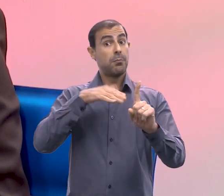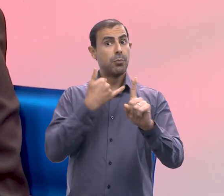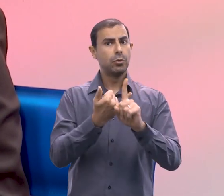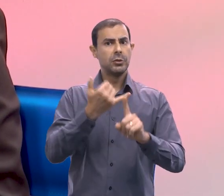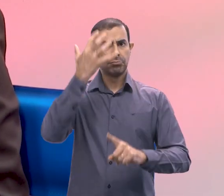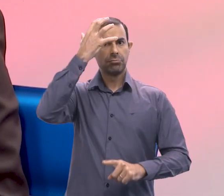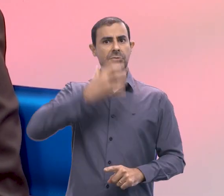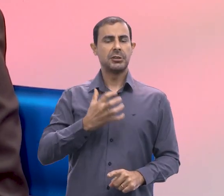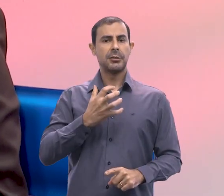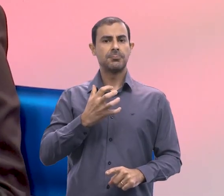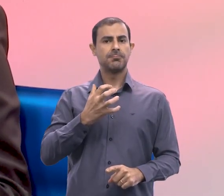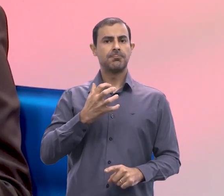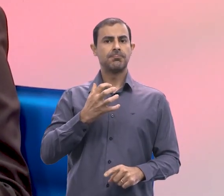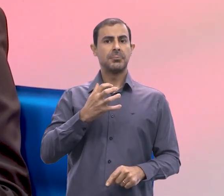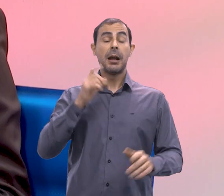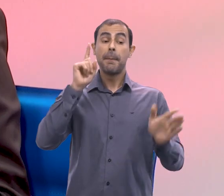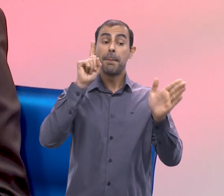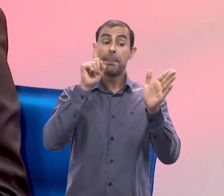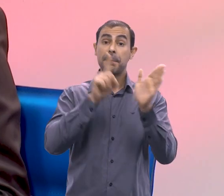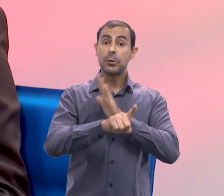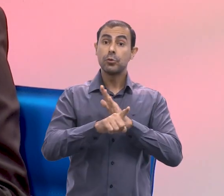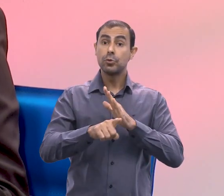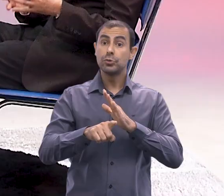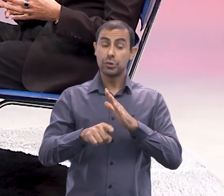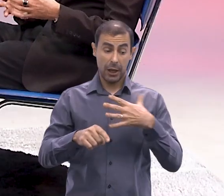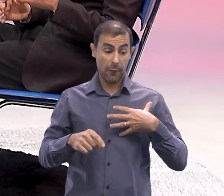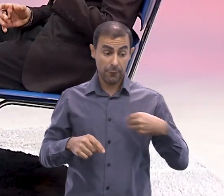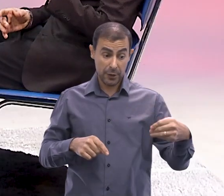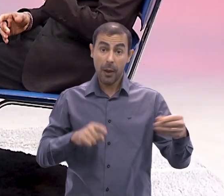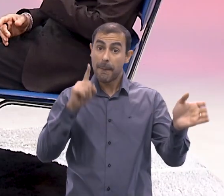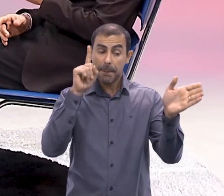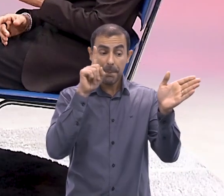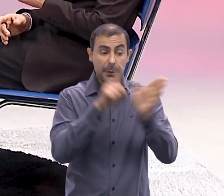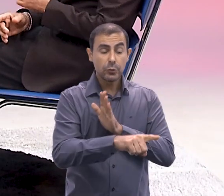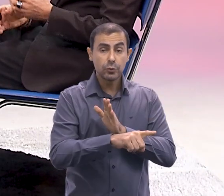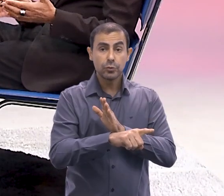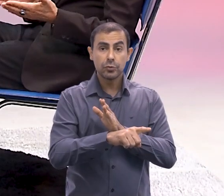Bullying é algo muito sério. Pergunte para o seu filho e